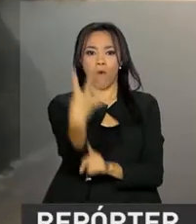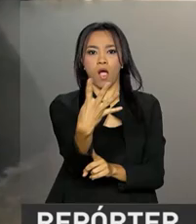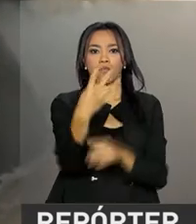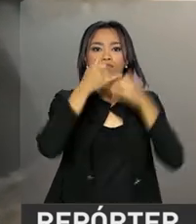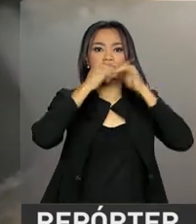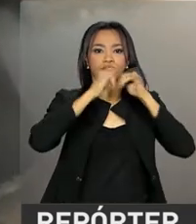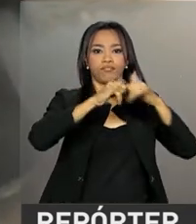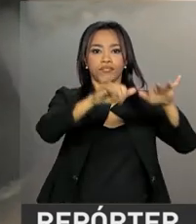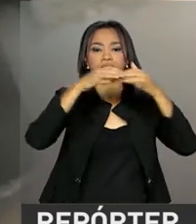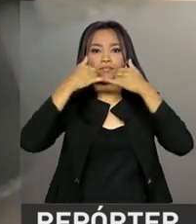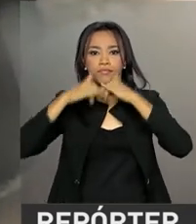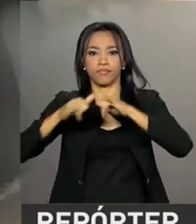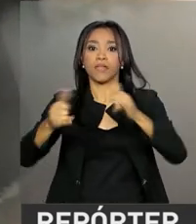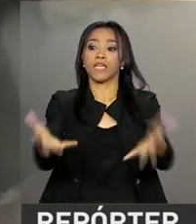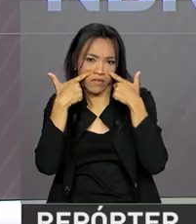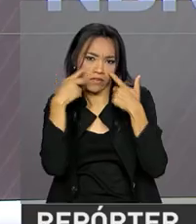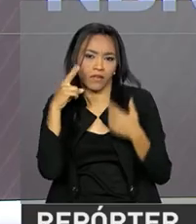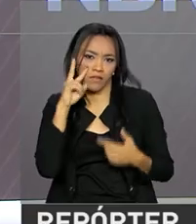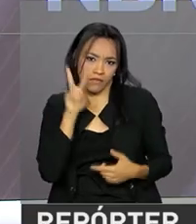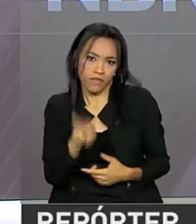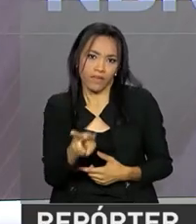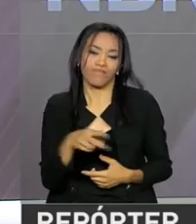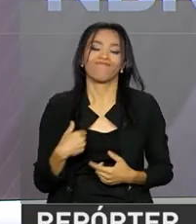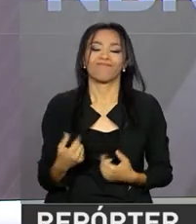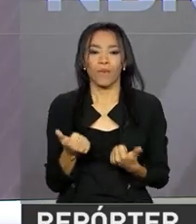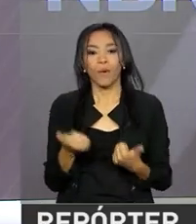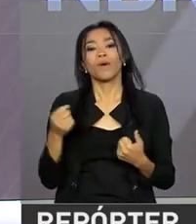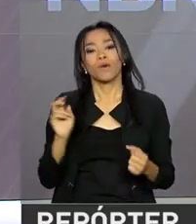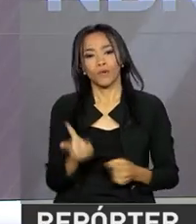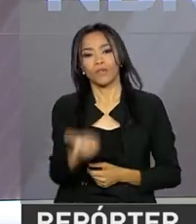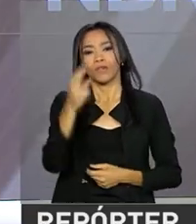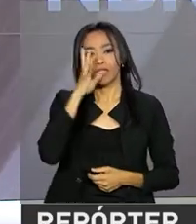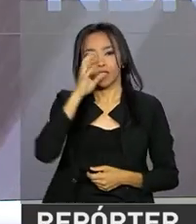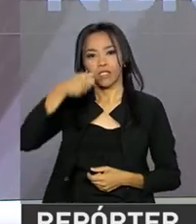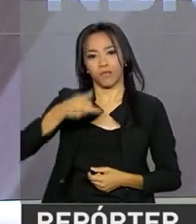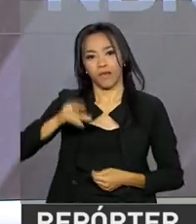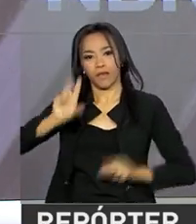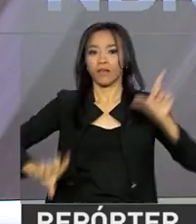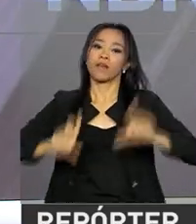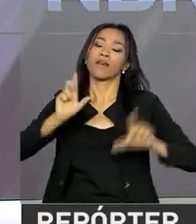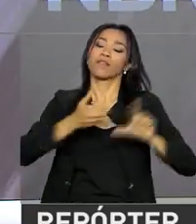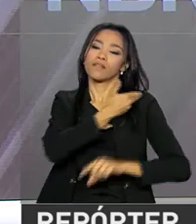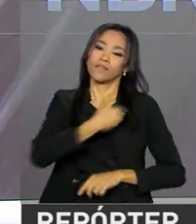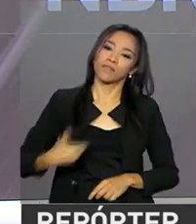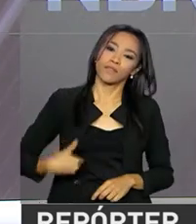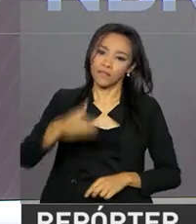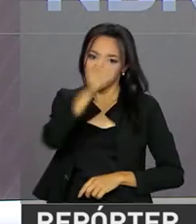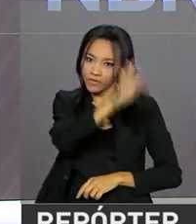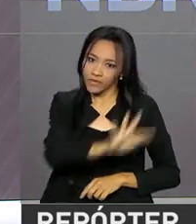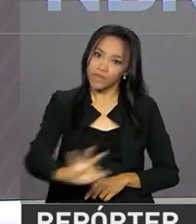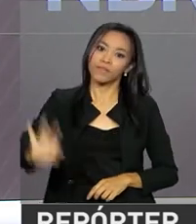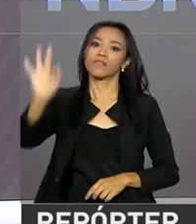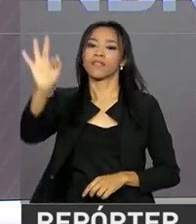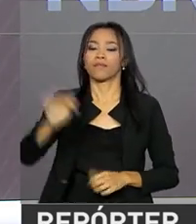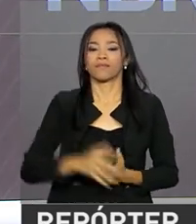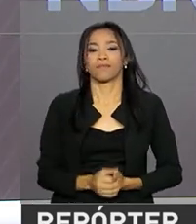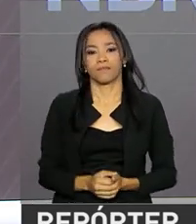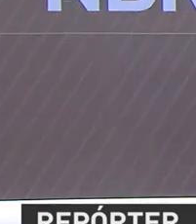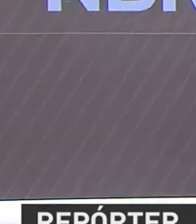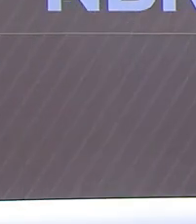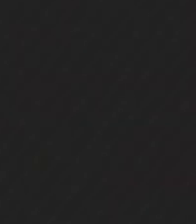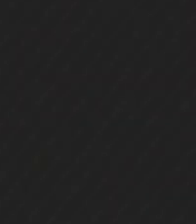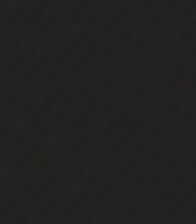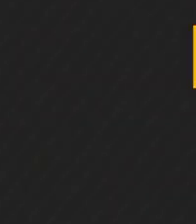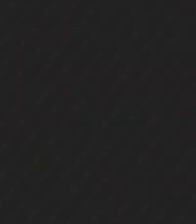recebeu de volta e vai leiloar nós ficamos por aqui continue com a gente na nbr a tv do governo federal